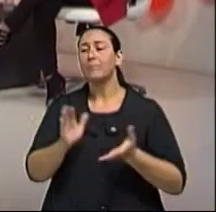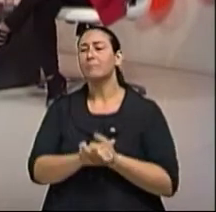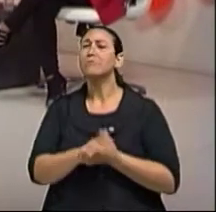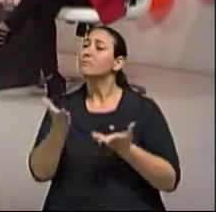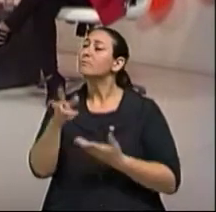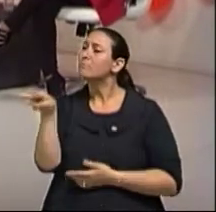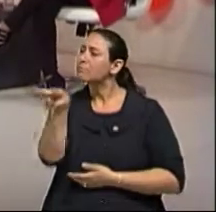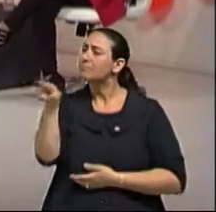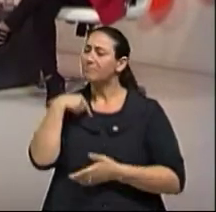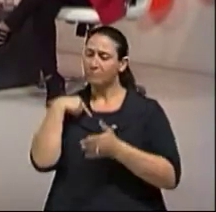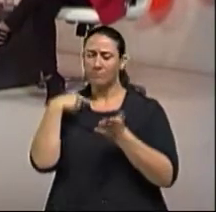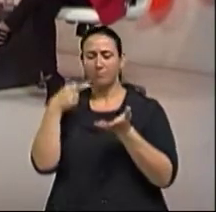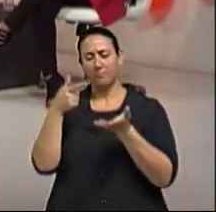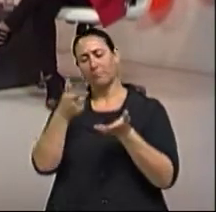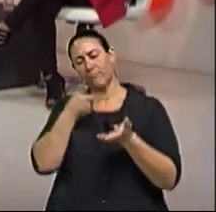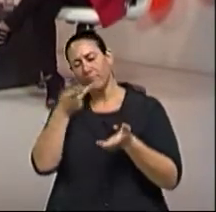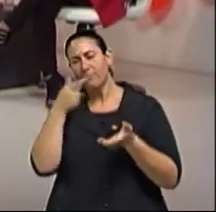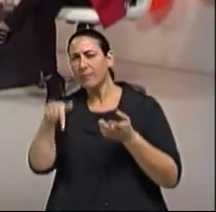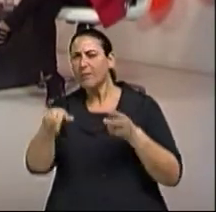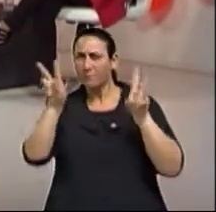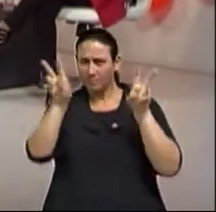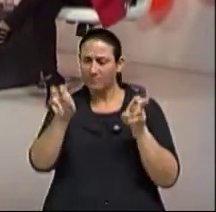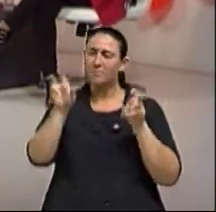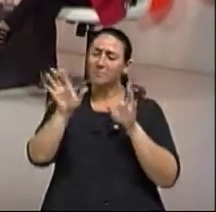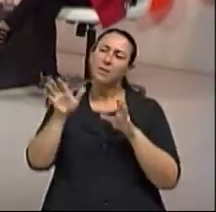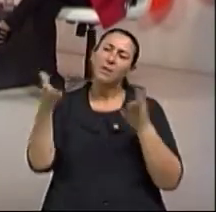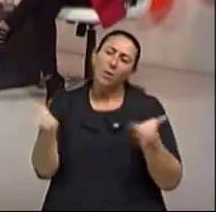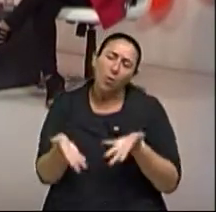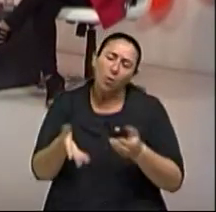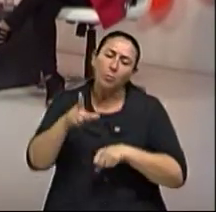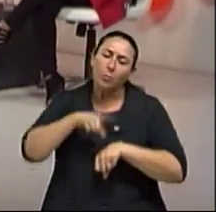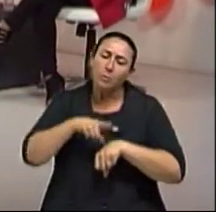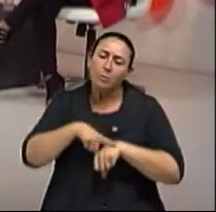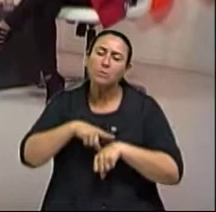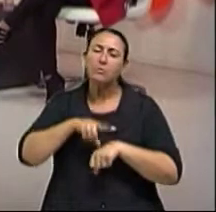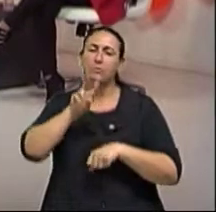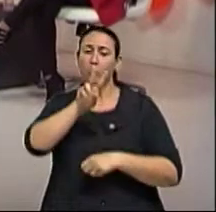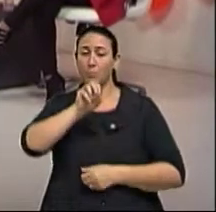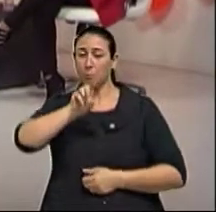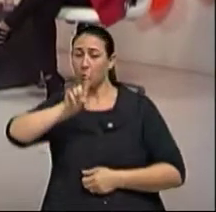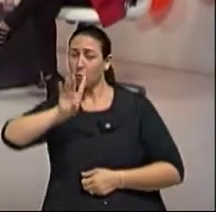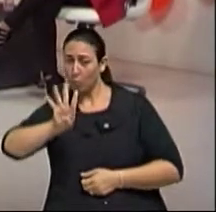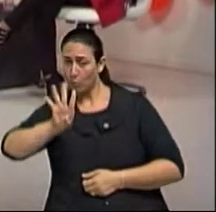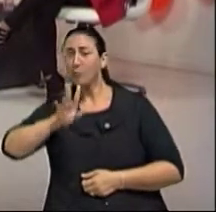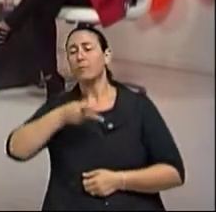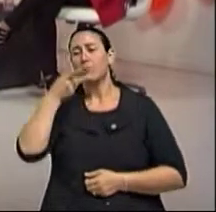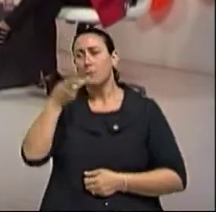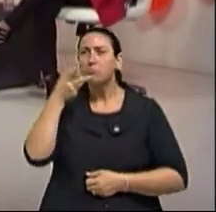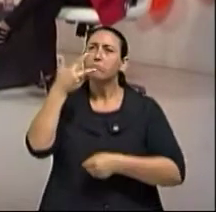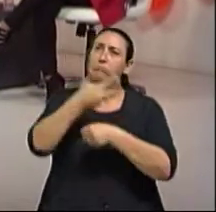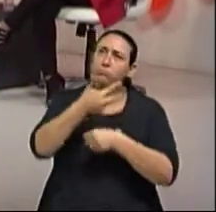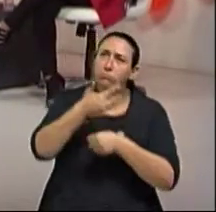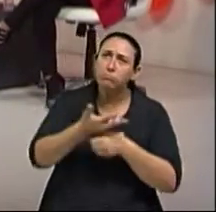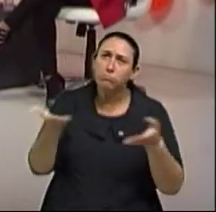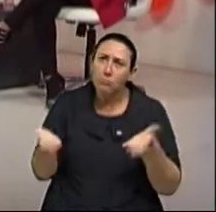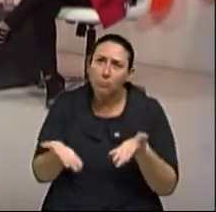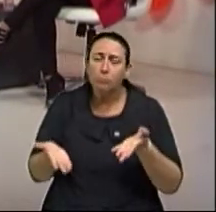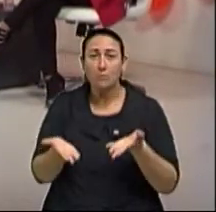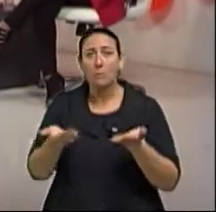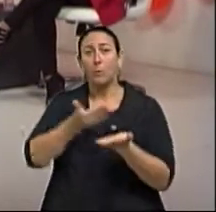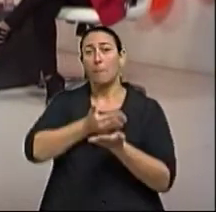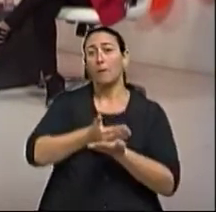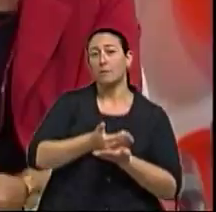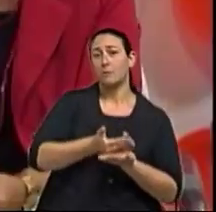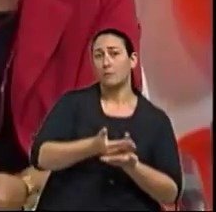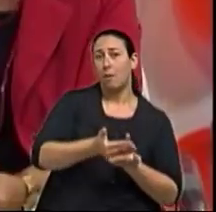gente falava agora aqui da nossa velhice, neste momento, 2014, né? Início de terceiro